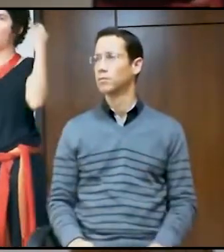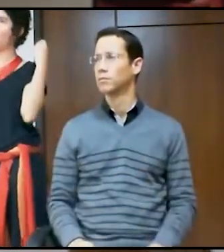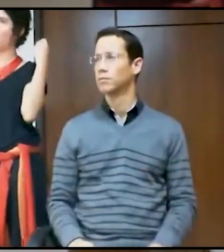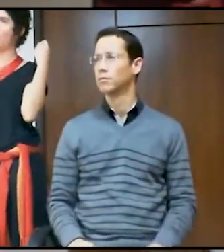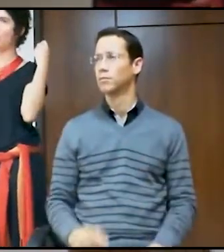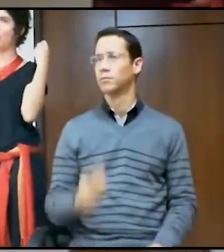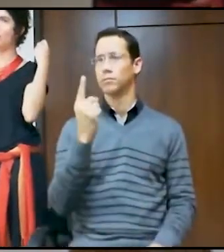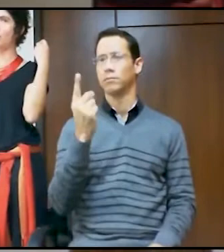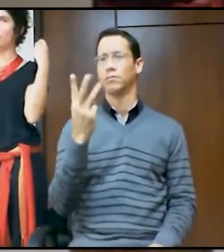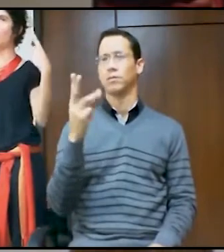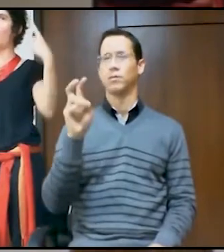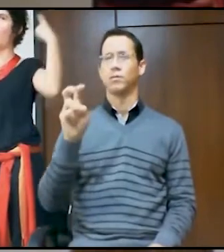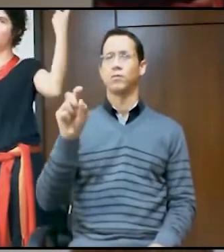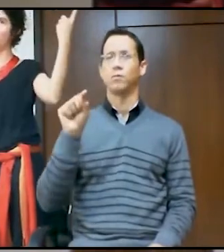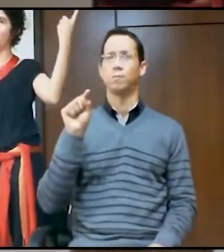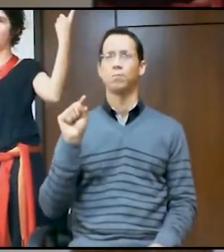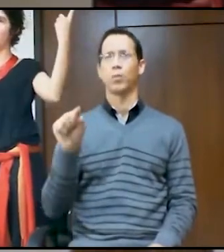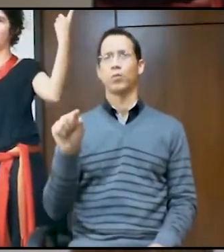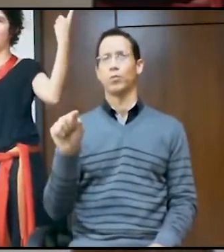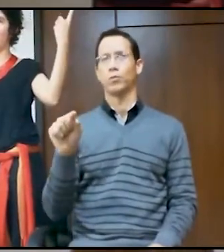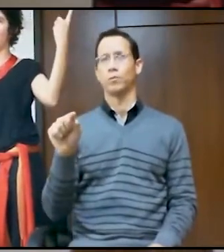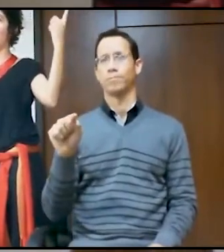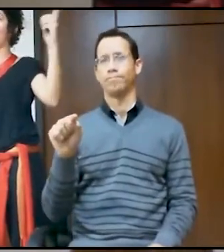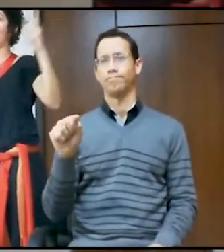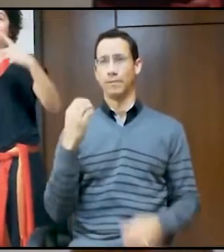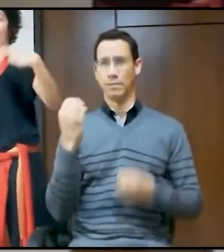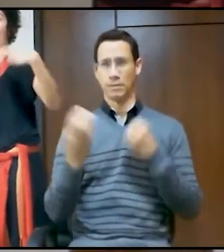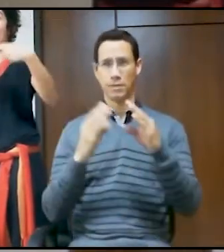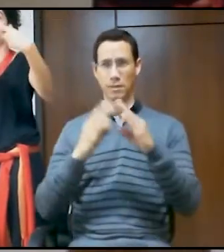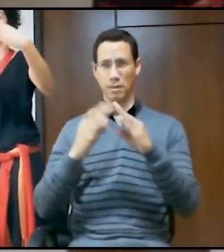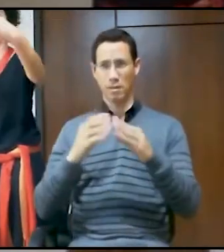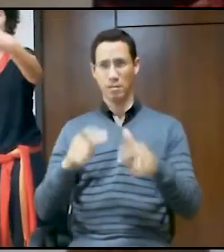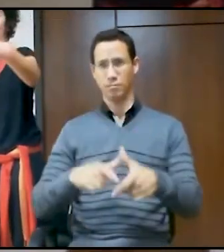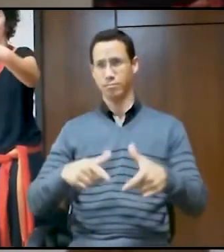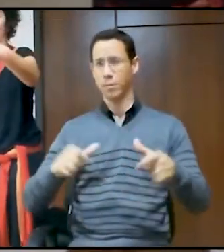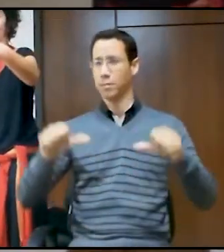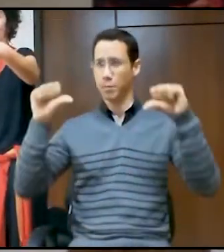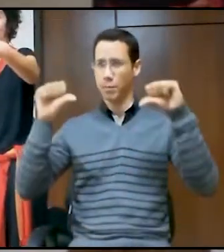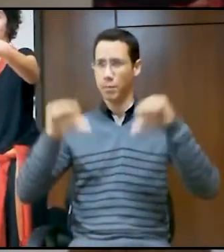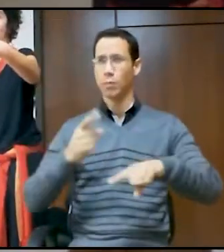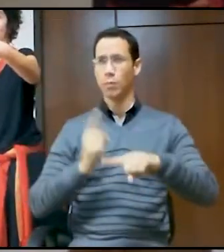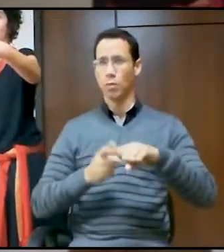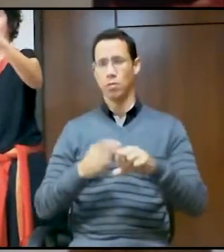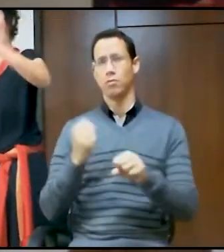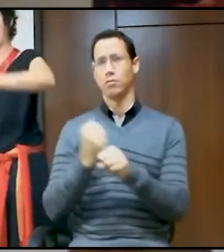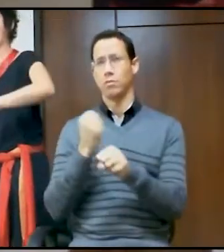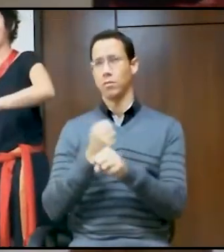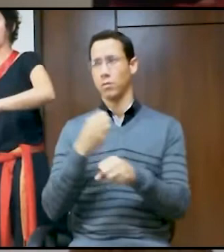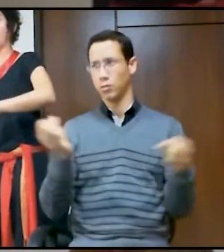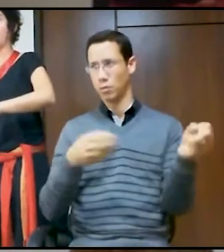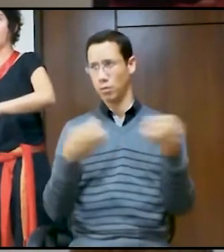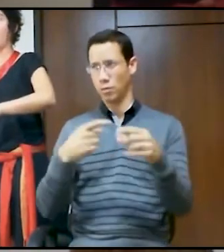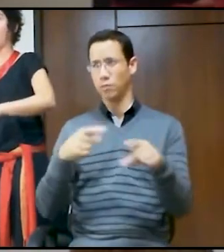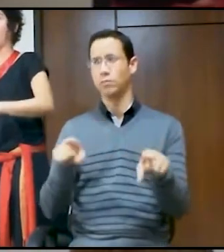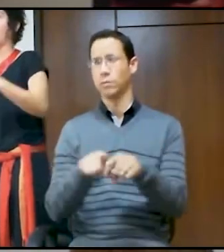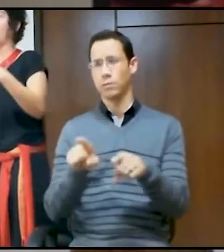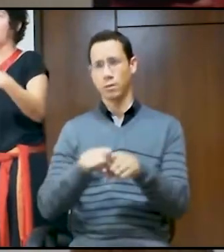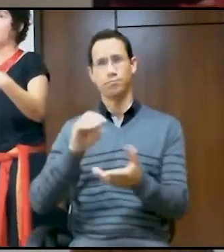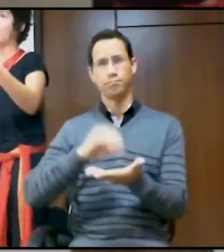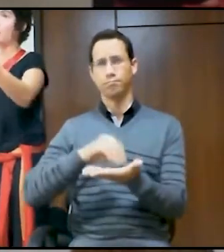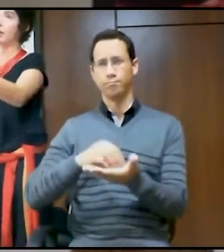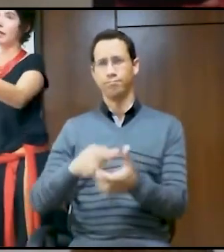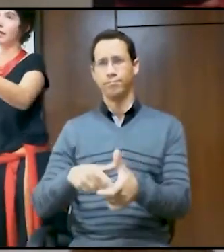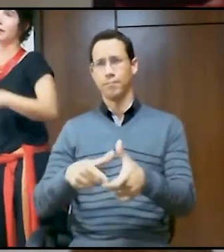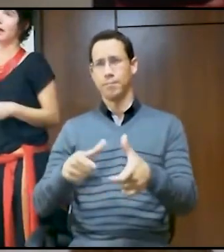por causa daquilo que eu estava falando antes. Com o aumento do preço da terra, porque eu só estou construindo novas unidades, eu aumento o déficit habitacional. E por